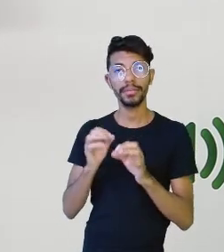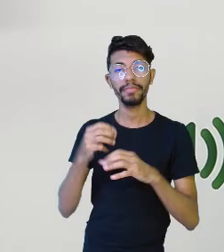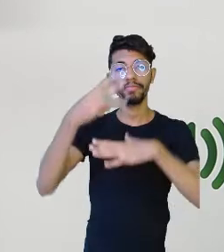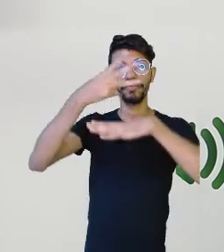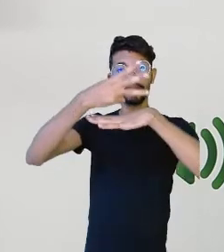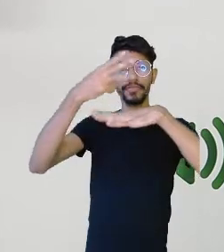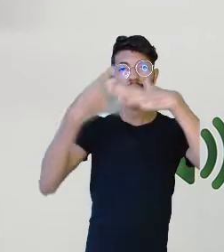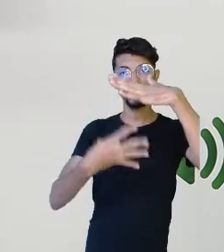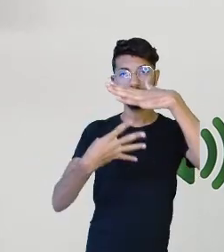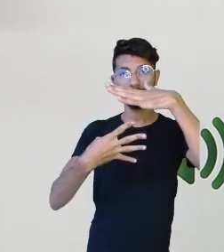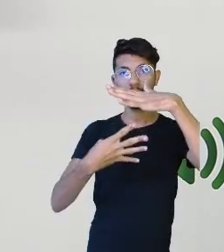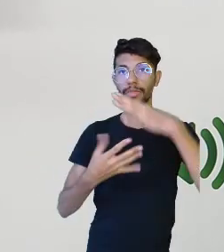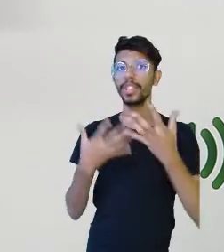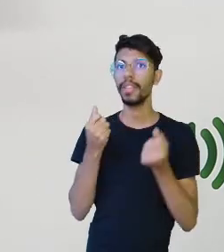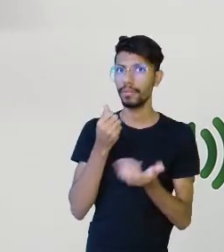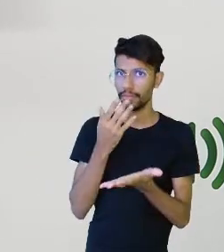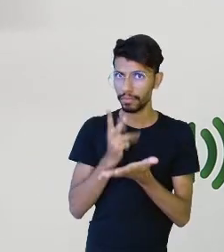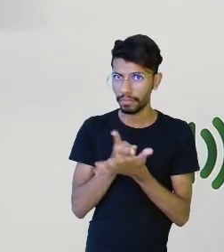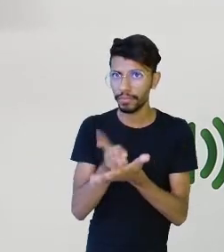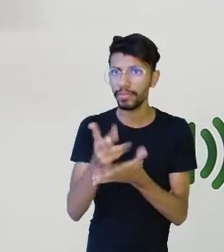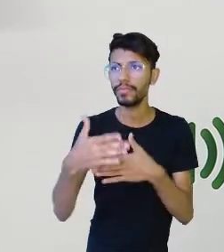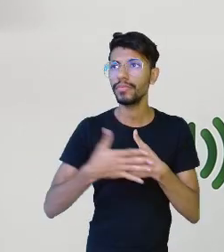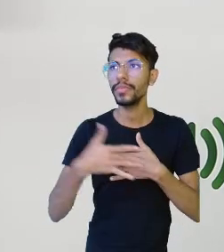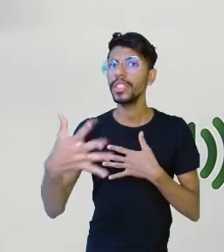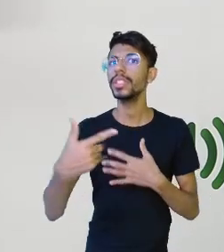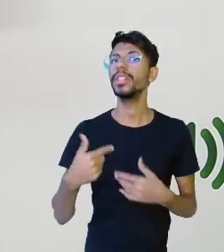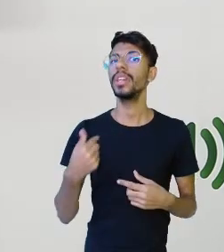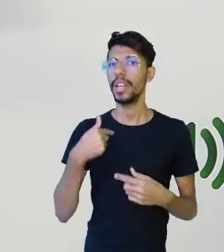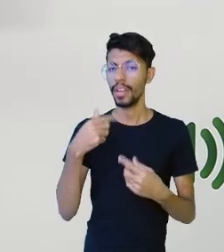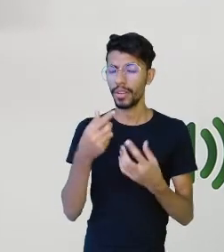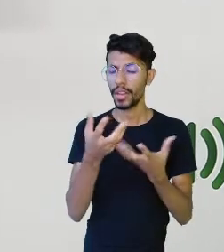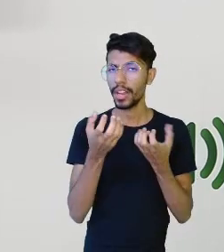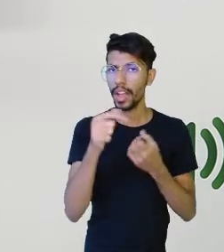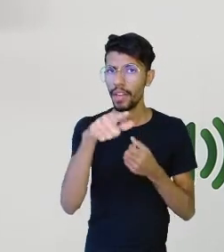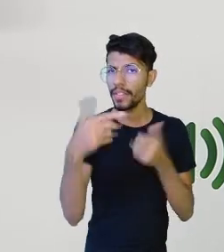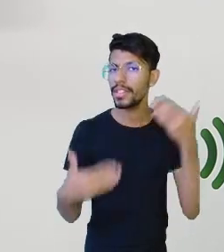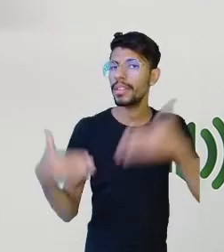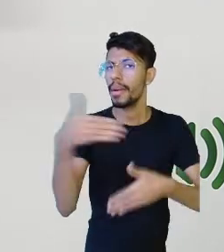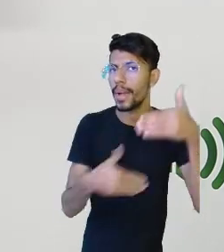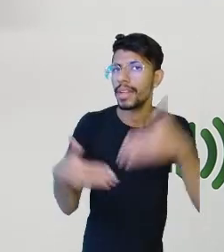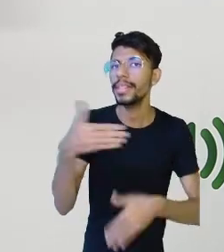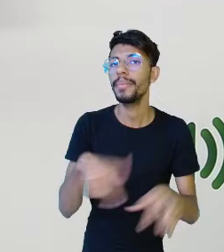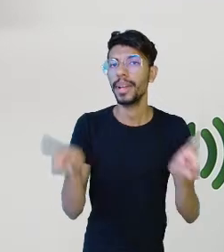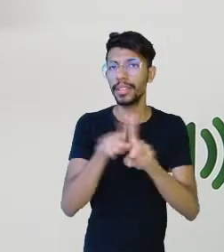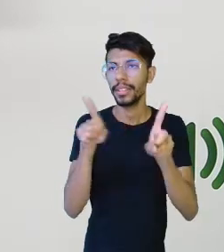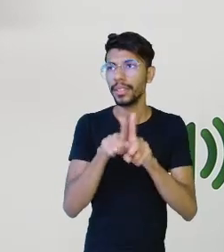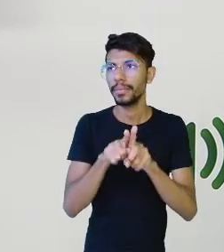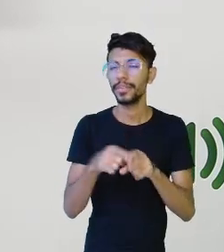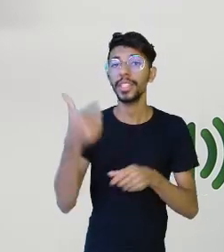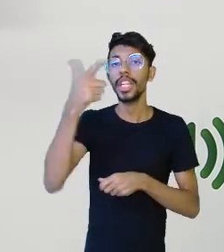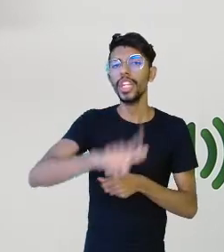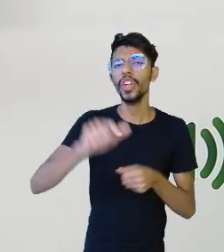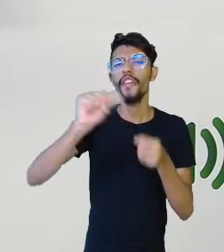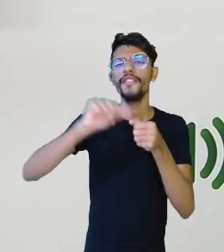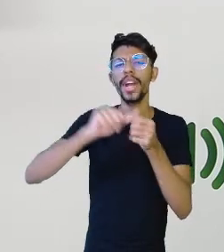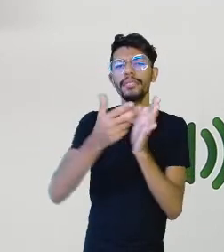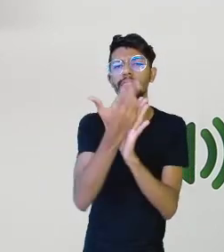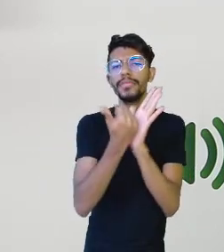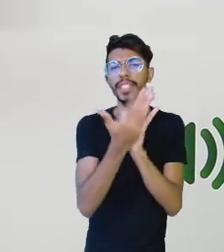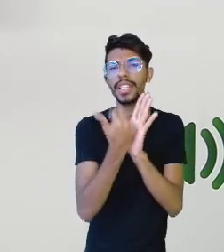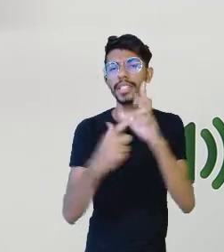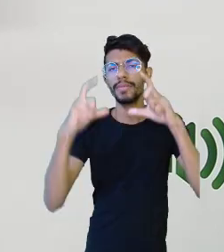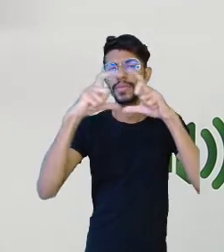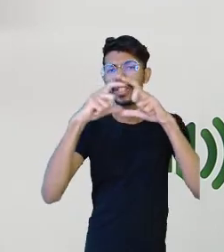seguindo? Conto com você aí, conto com a sua participação. Faz outro círculo e vamos para a próxima